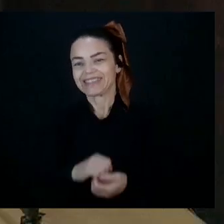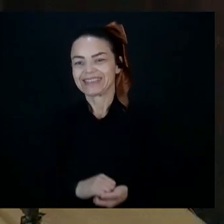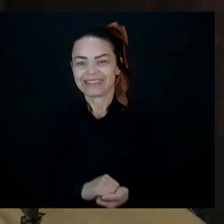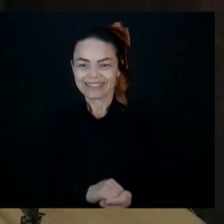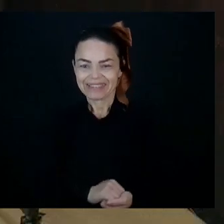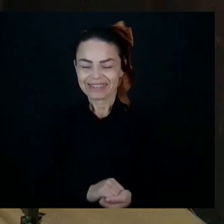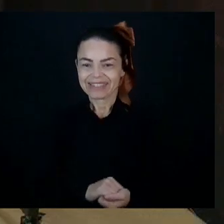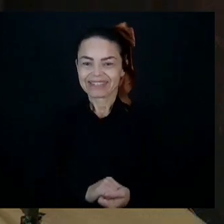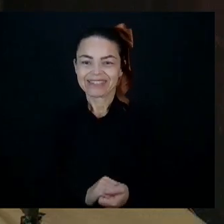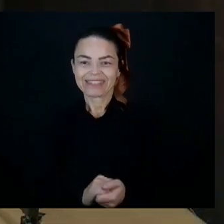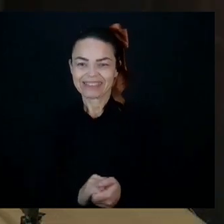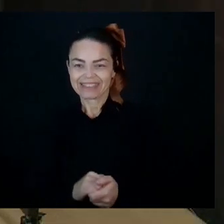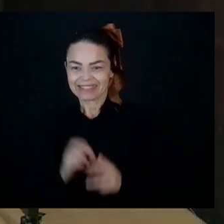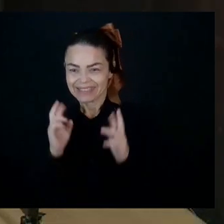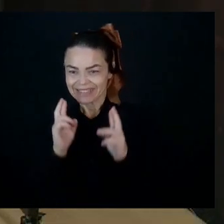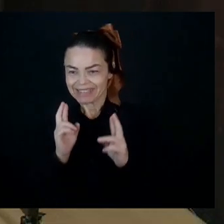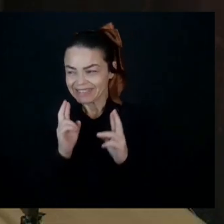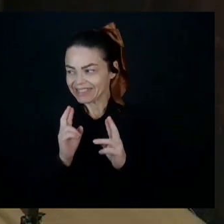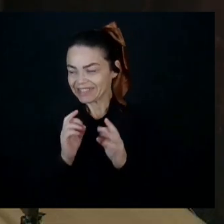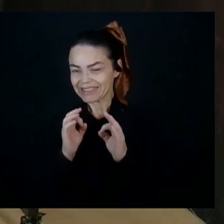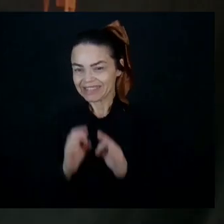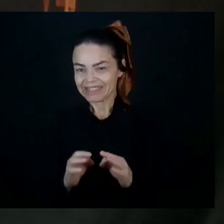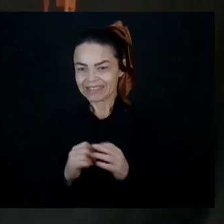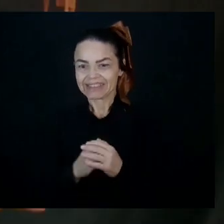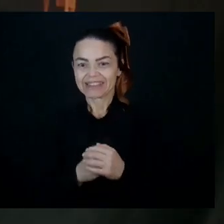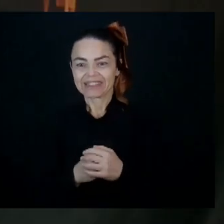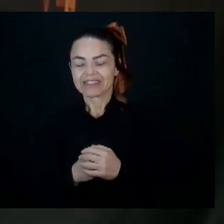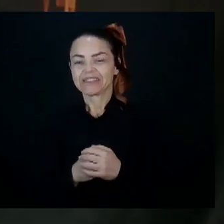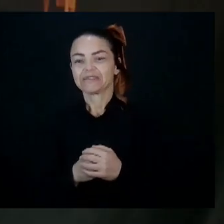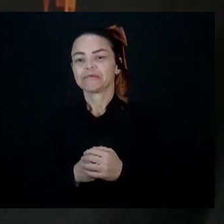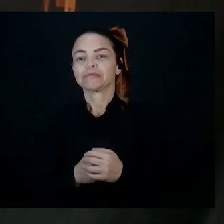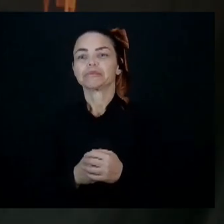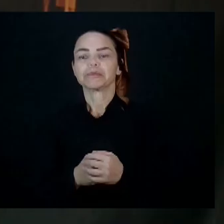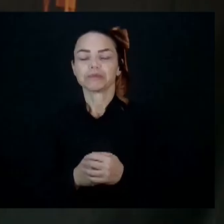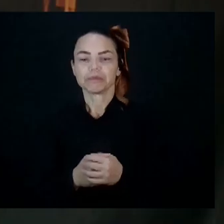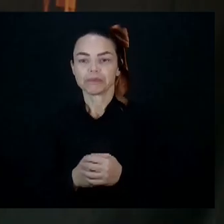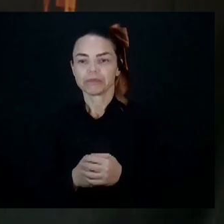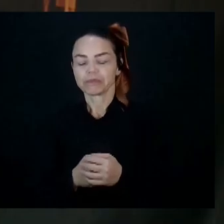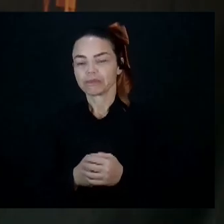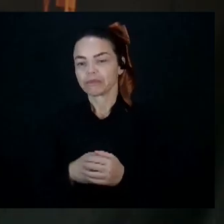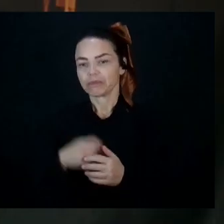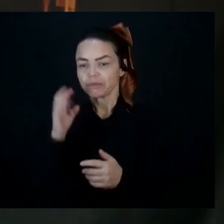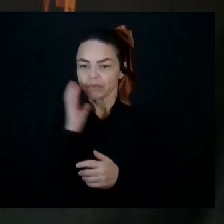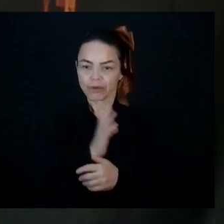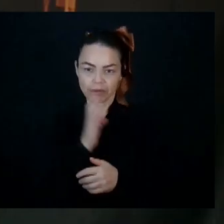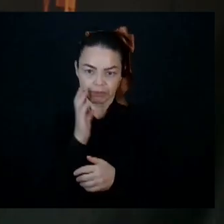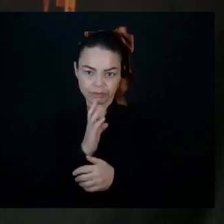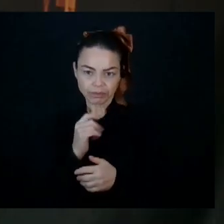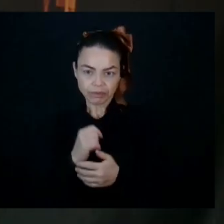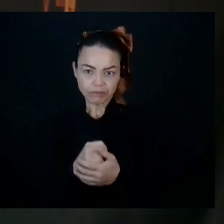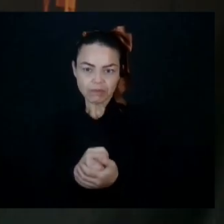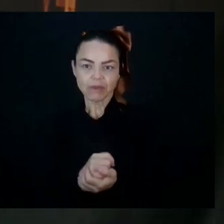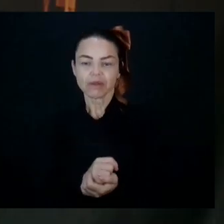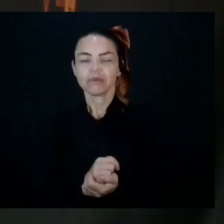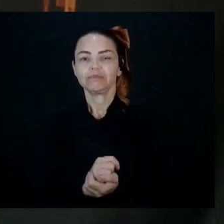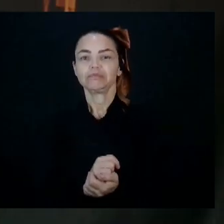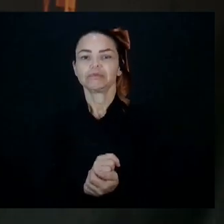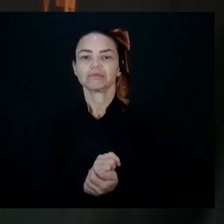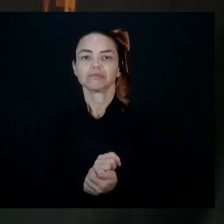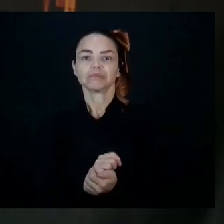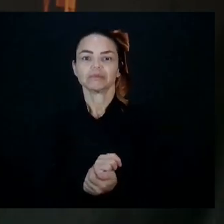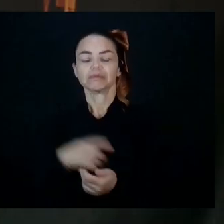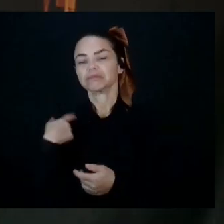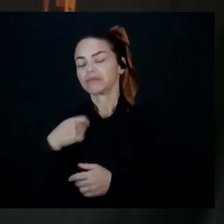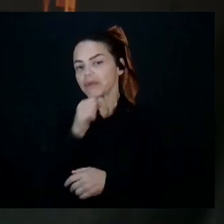espero que sim, que tudo dê certo, né? E aí, outro ponto que é legal a gente falar é que os idosos